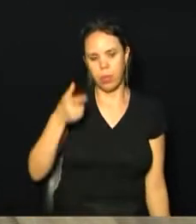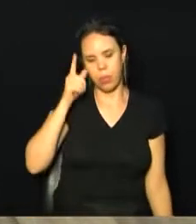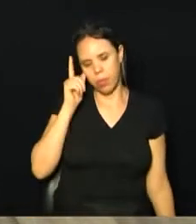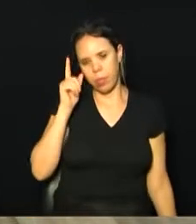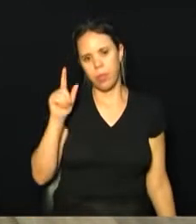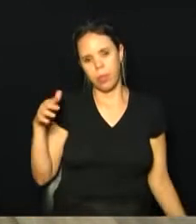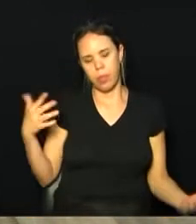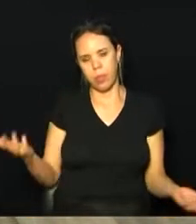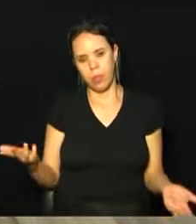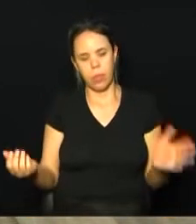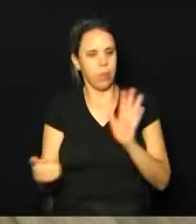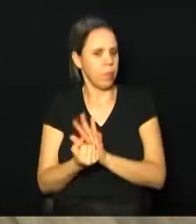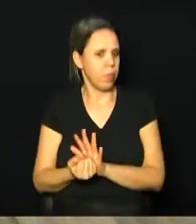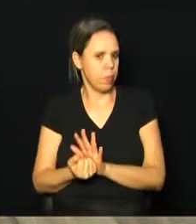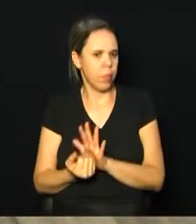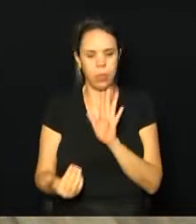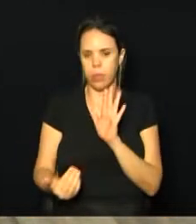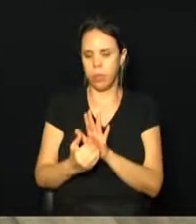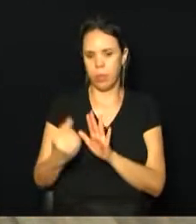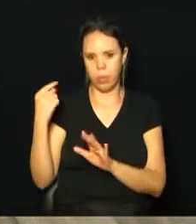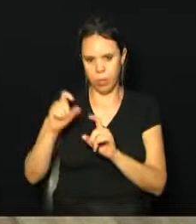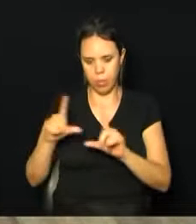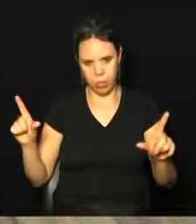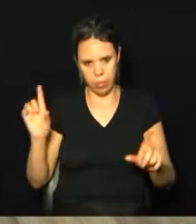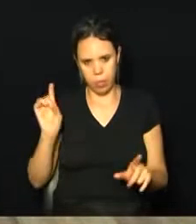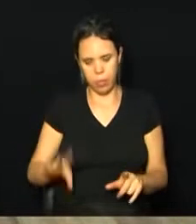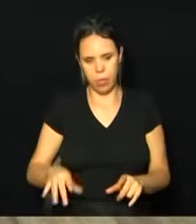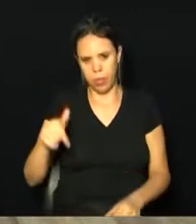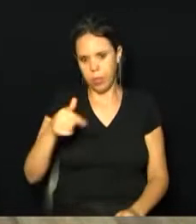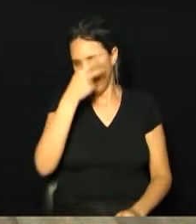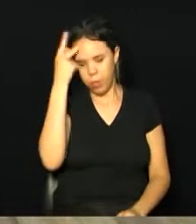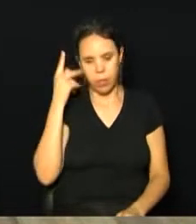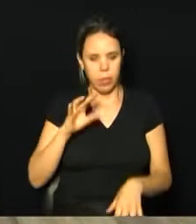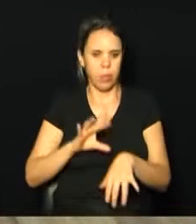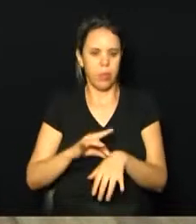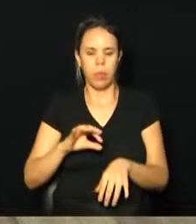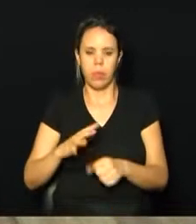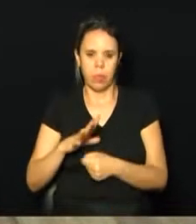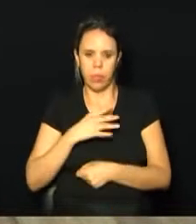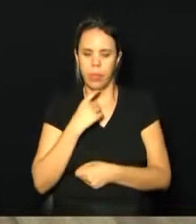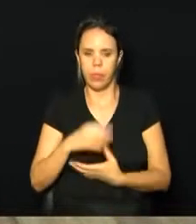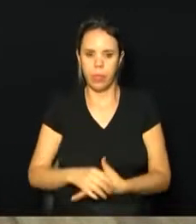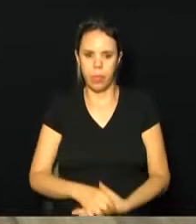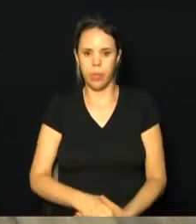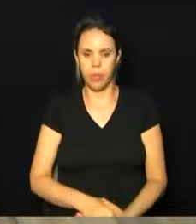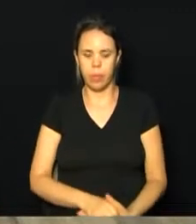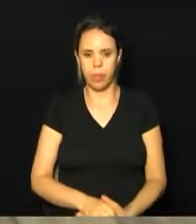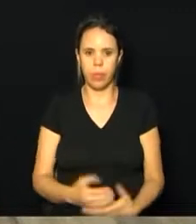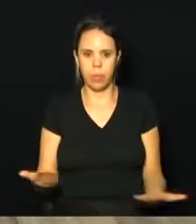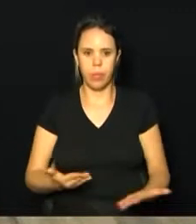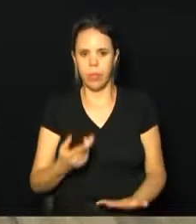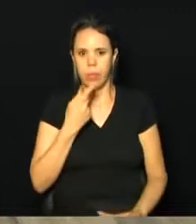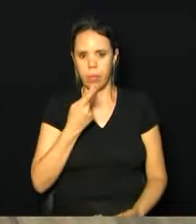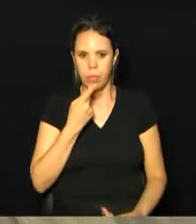ontem, quando foi registrado este último boletim, apenas 7 casos confirmados na cidade de Campinas. Agora nós vamos